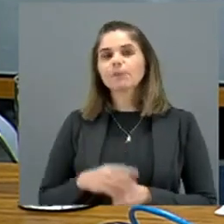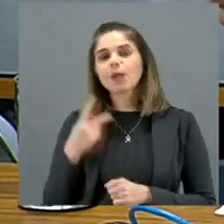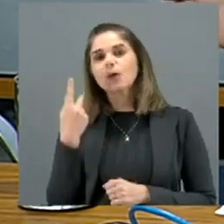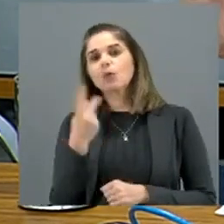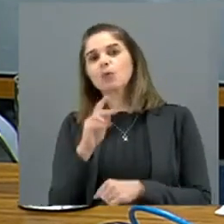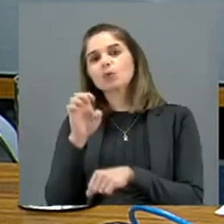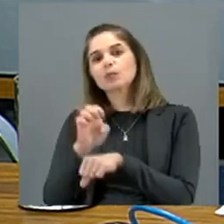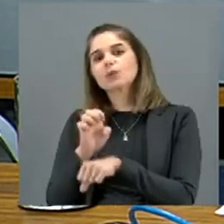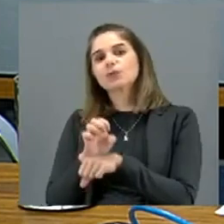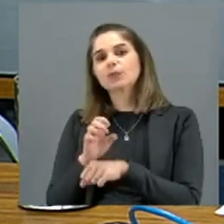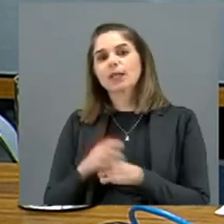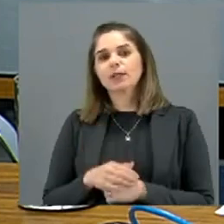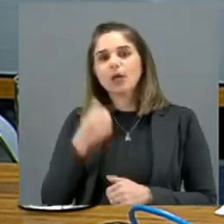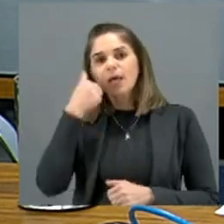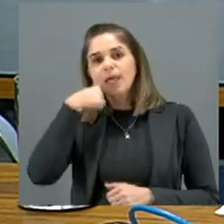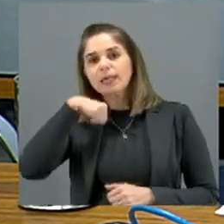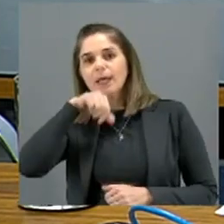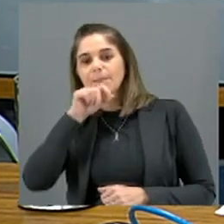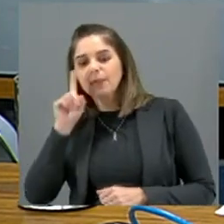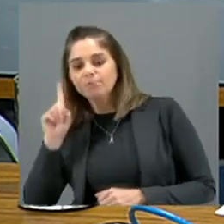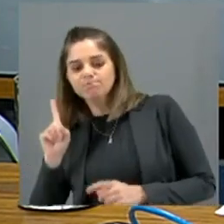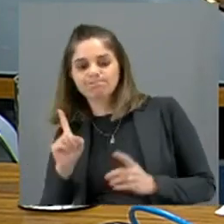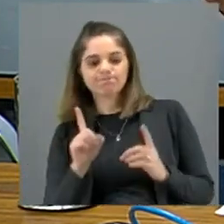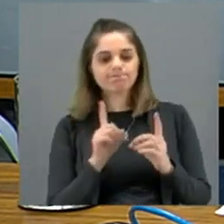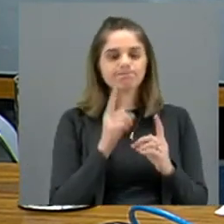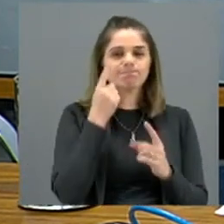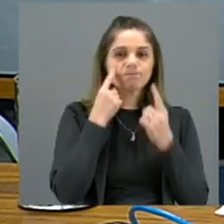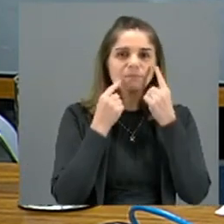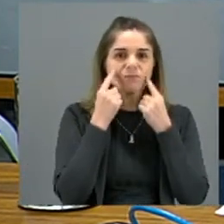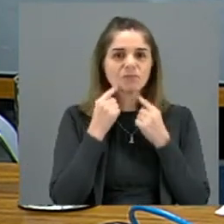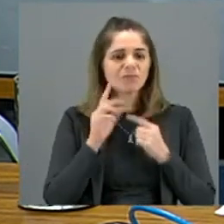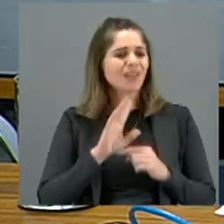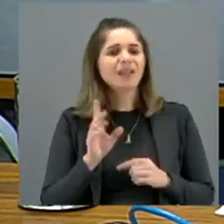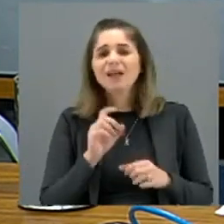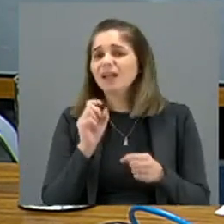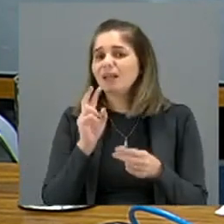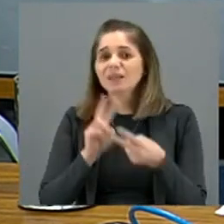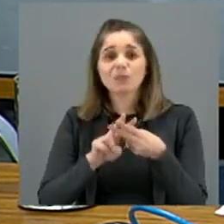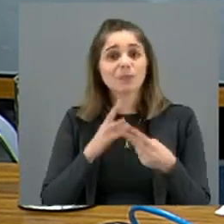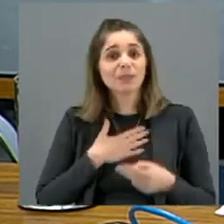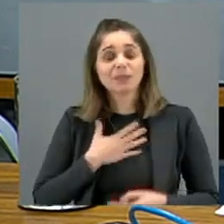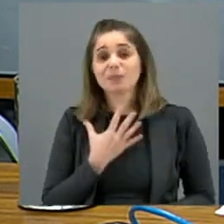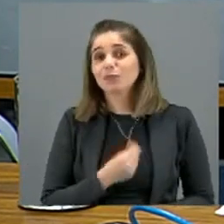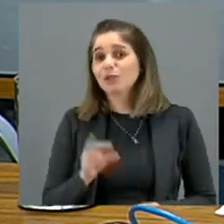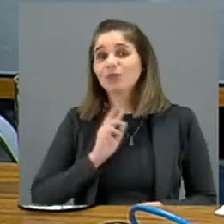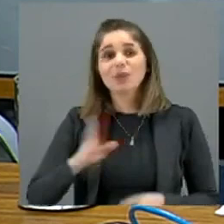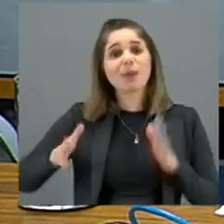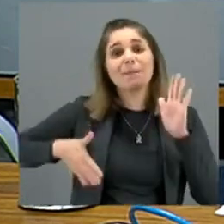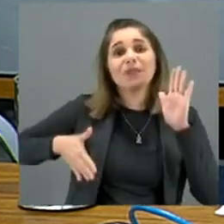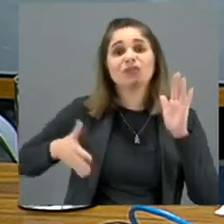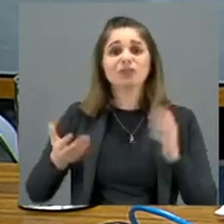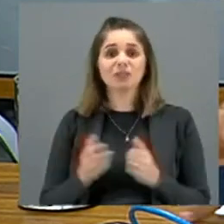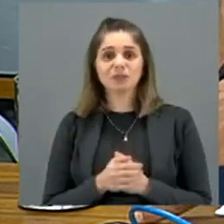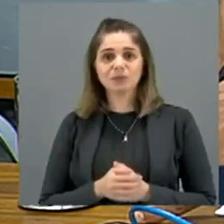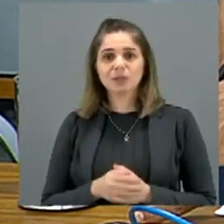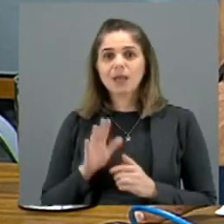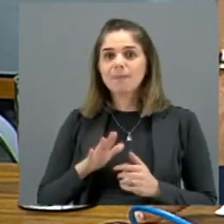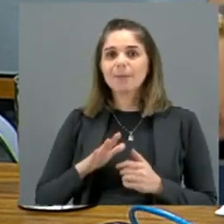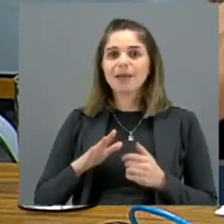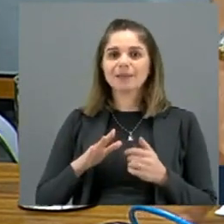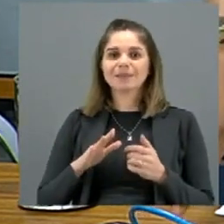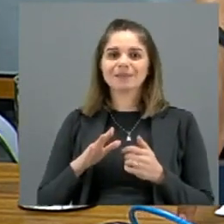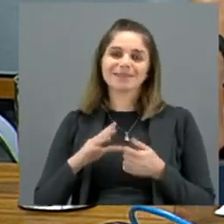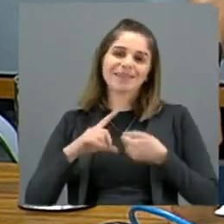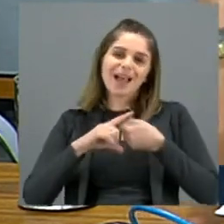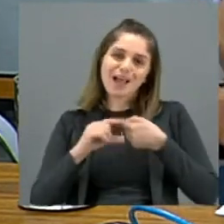Essa mãe chega chorando para ele e fala: não prenda meu filho não é marginal. Ele disse: mas o artigo 12,